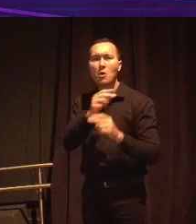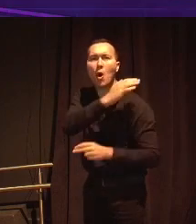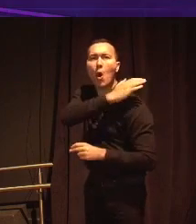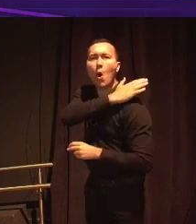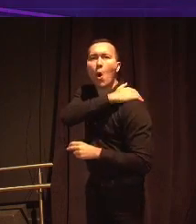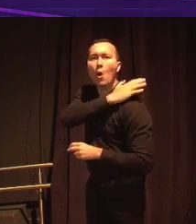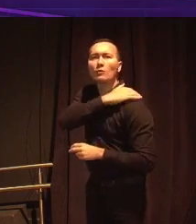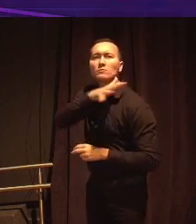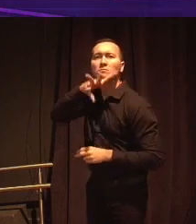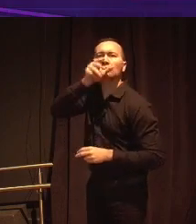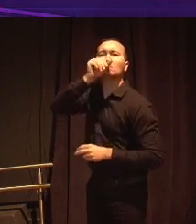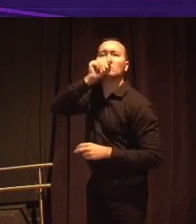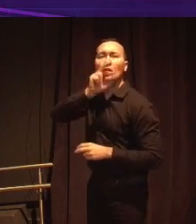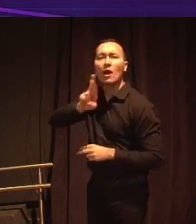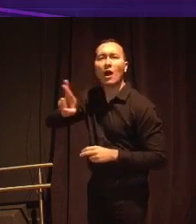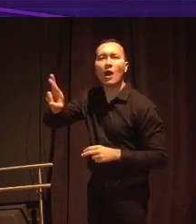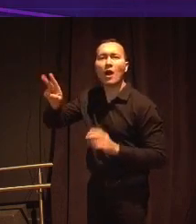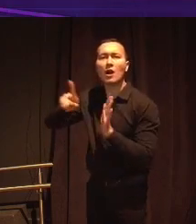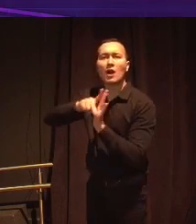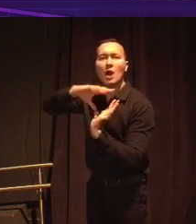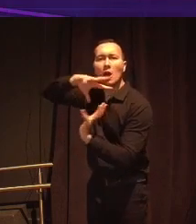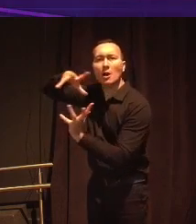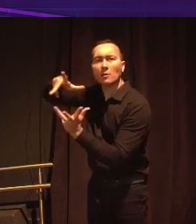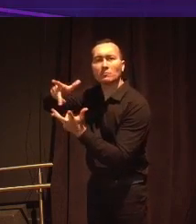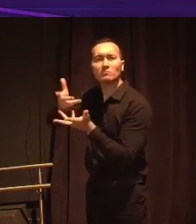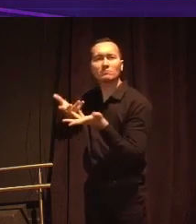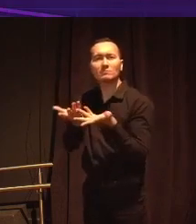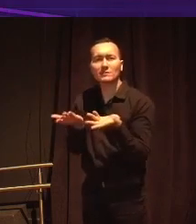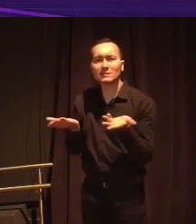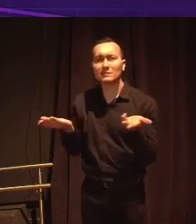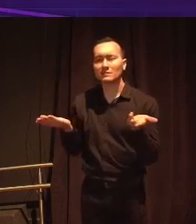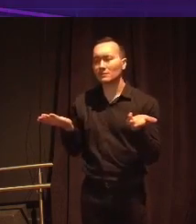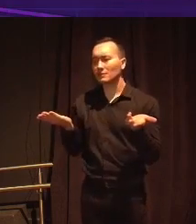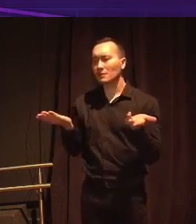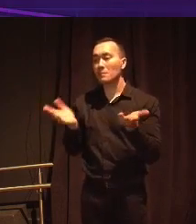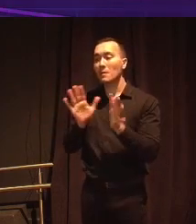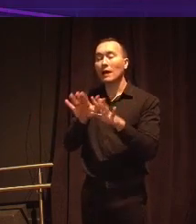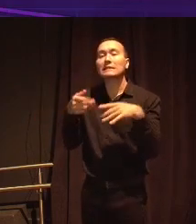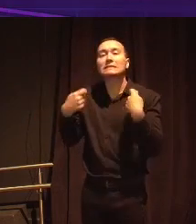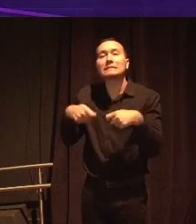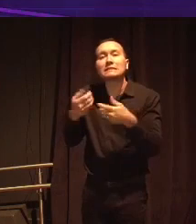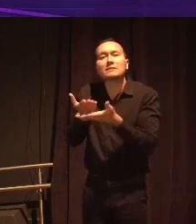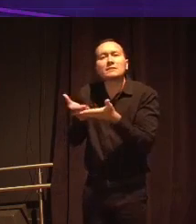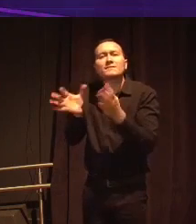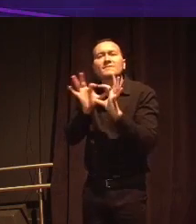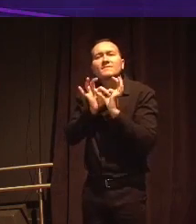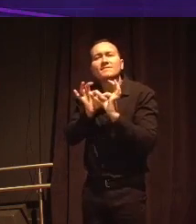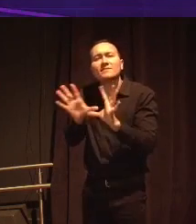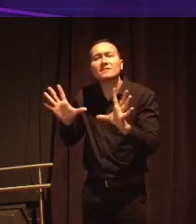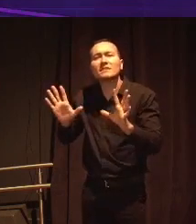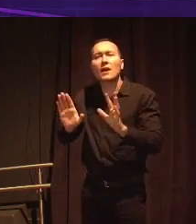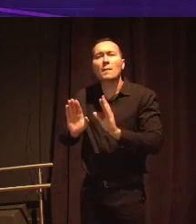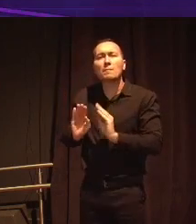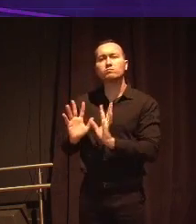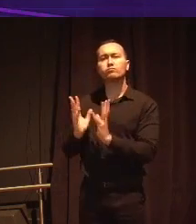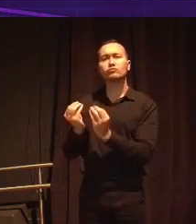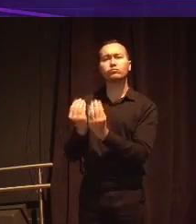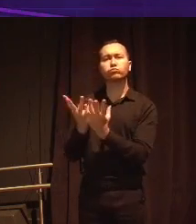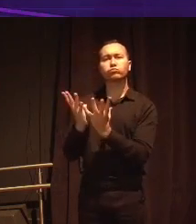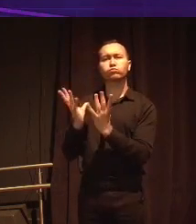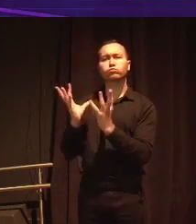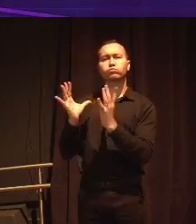acho que como líderes a gente tem esse dever, né? De dar liberdade, é lógico, é dar liberdade